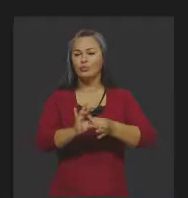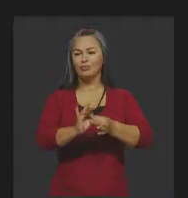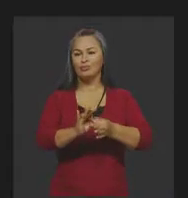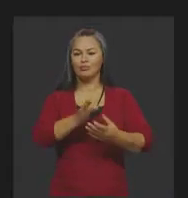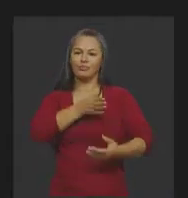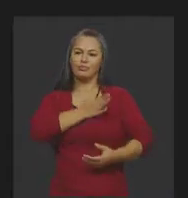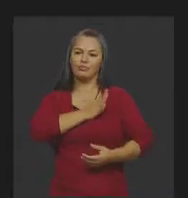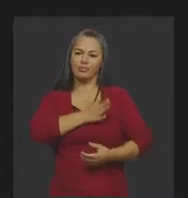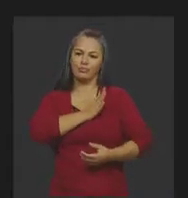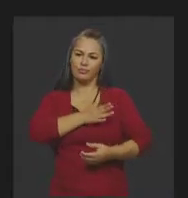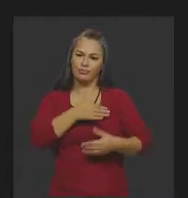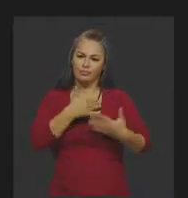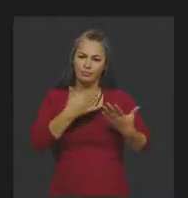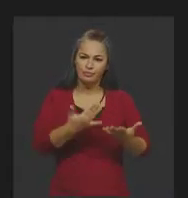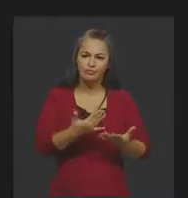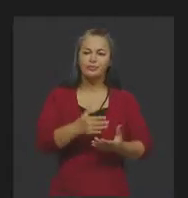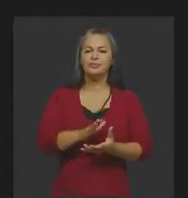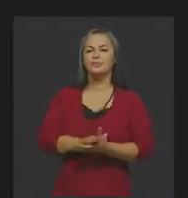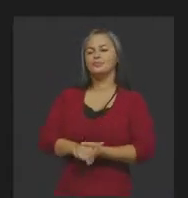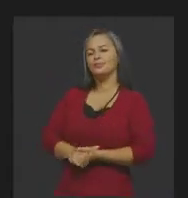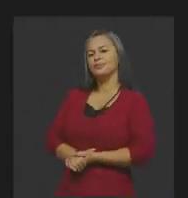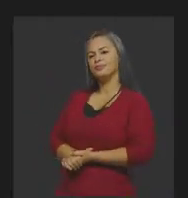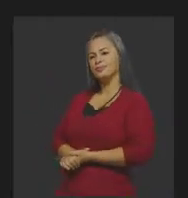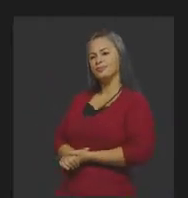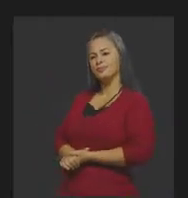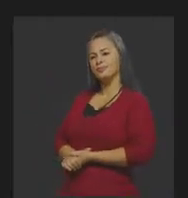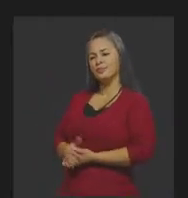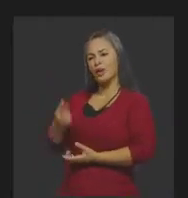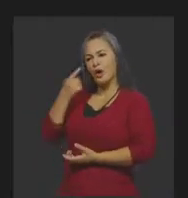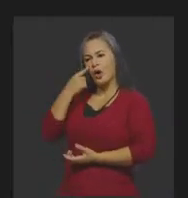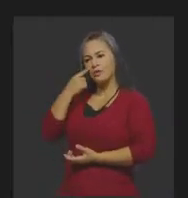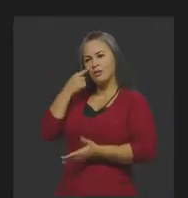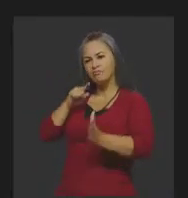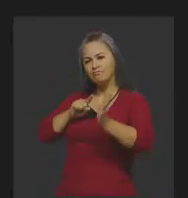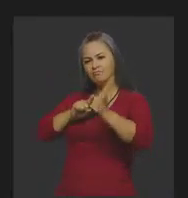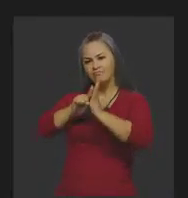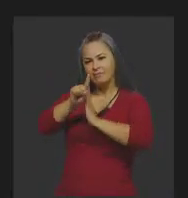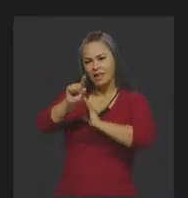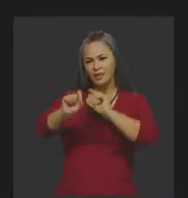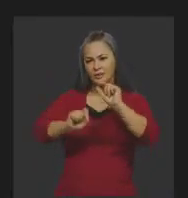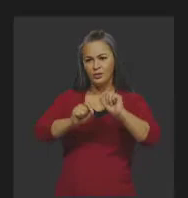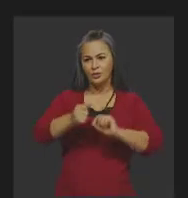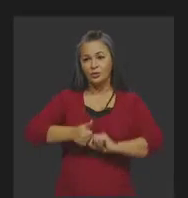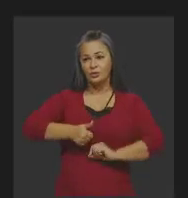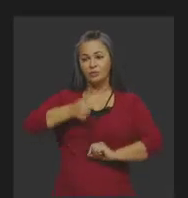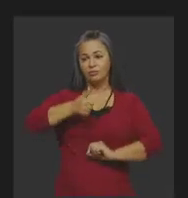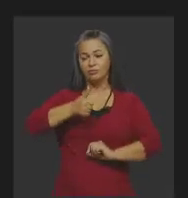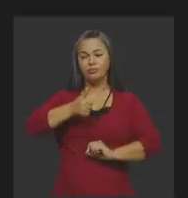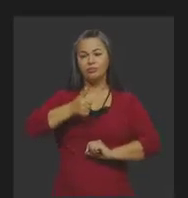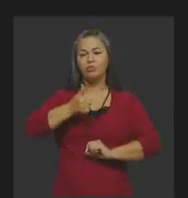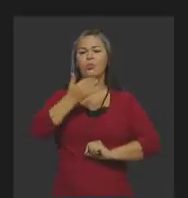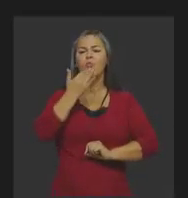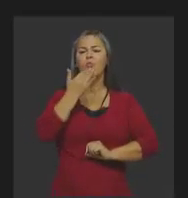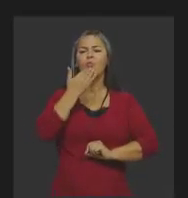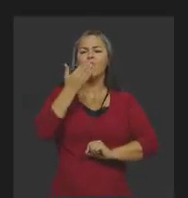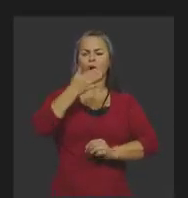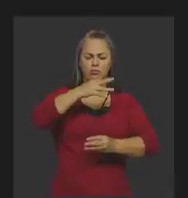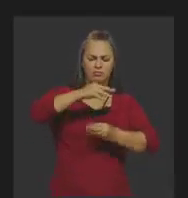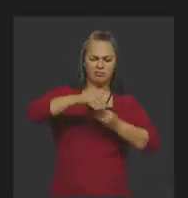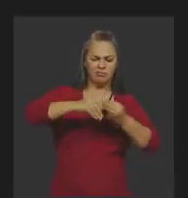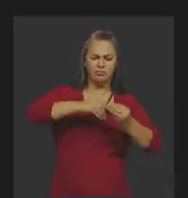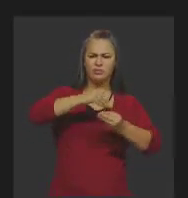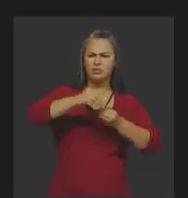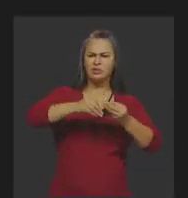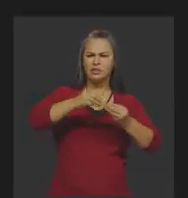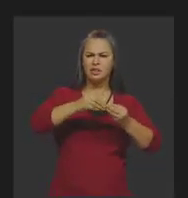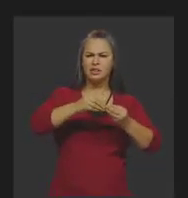questões aí. A Bruna vai me ajudar mais uma vez. Muito bacana, Bruna. Vamos lá. Questão 1. Quais substâncias são